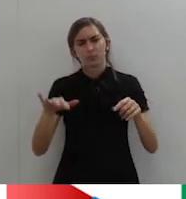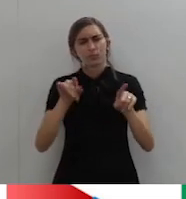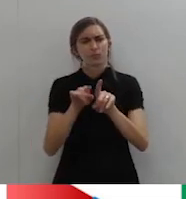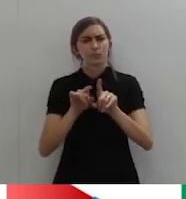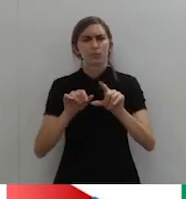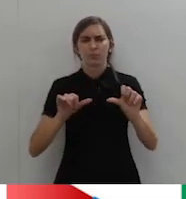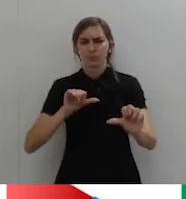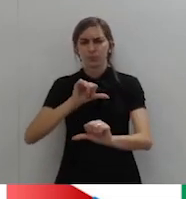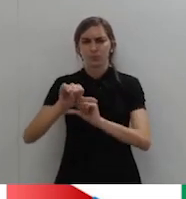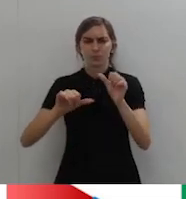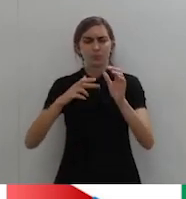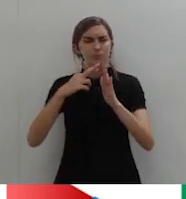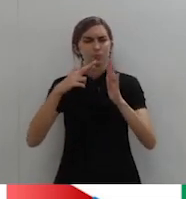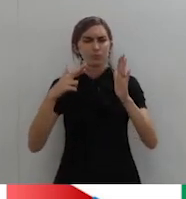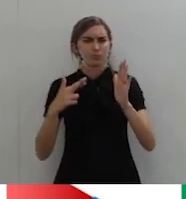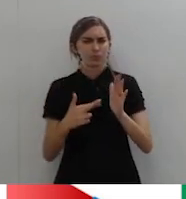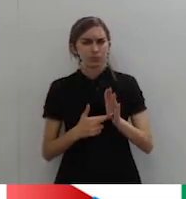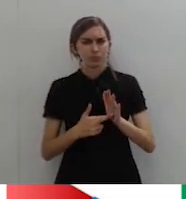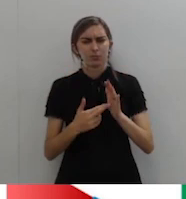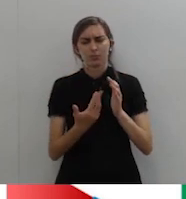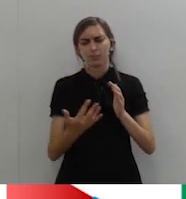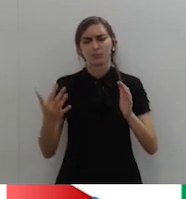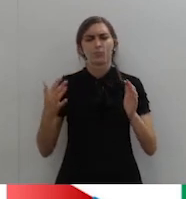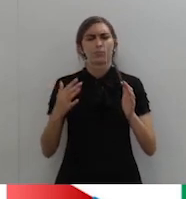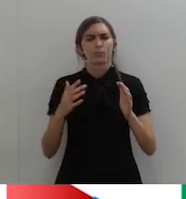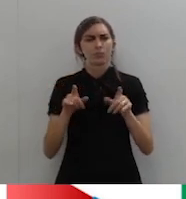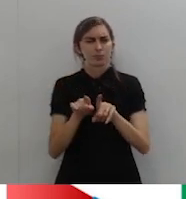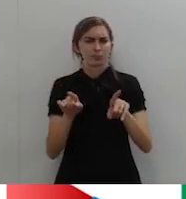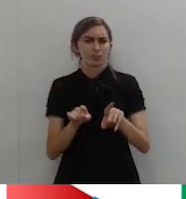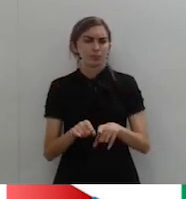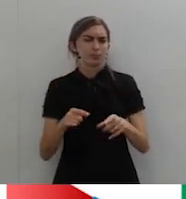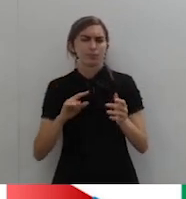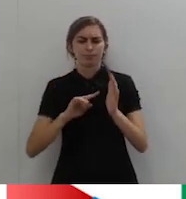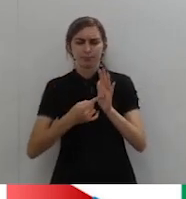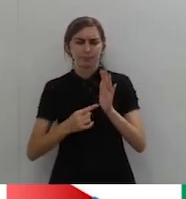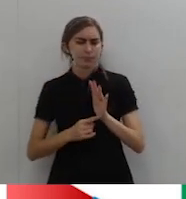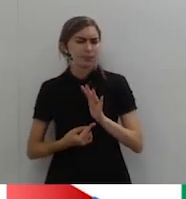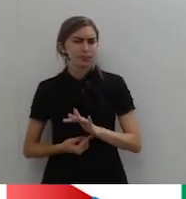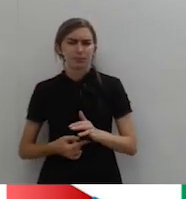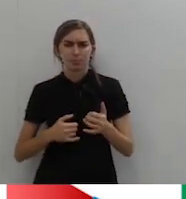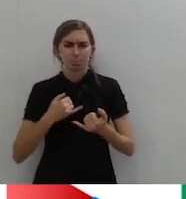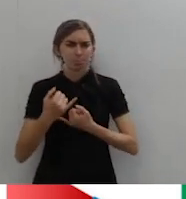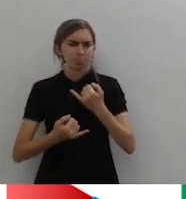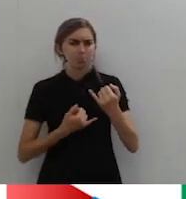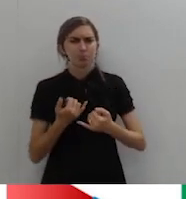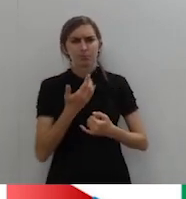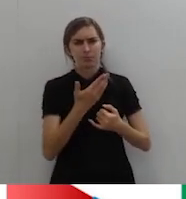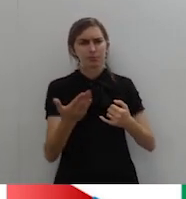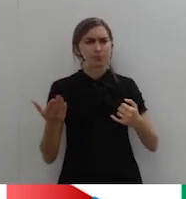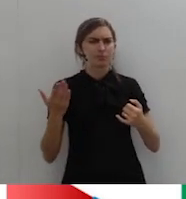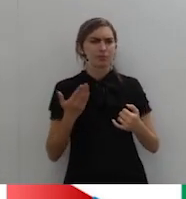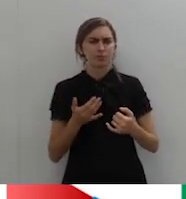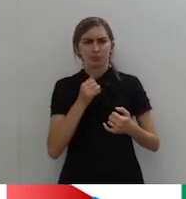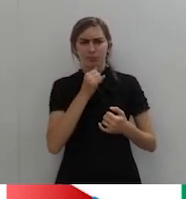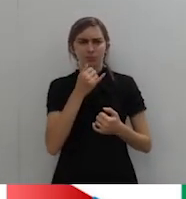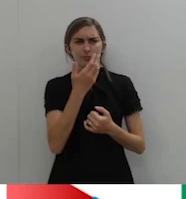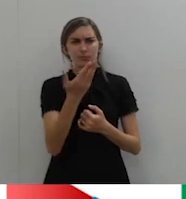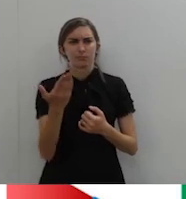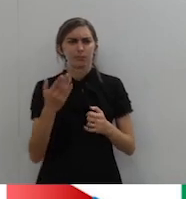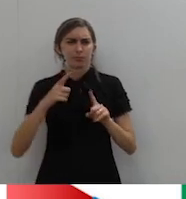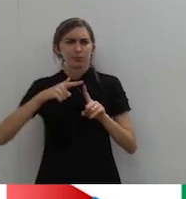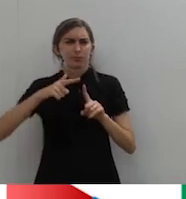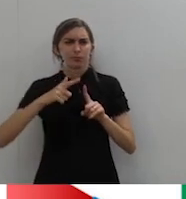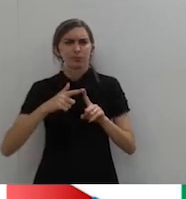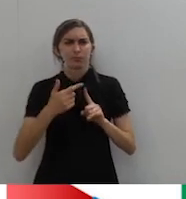podem modificar as suas regras e os objetos também fica muito a critério de quem está jogando. Então, por exemplo, isso aí poderia ser